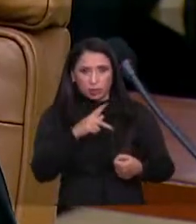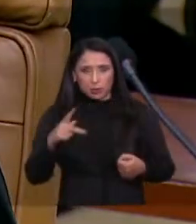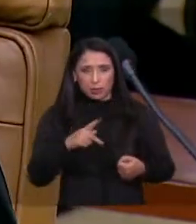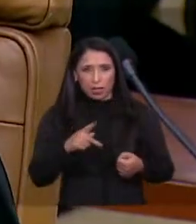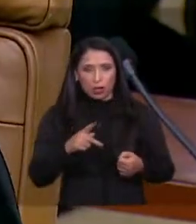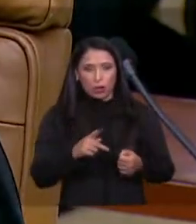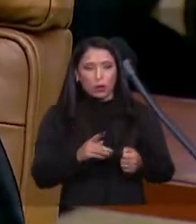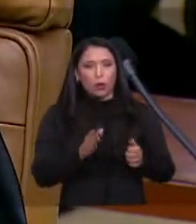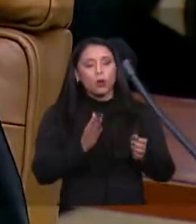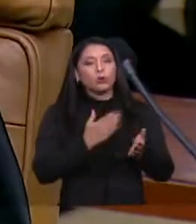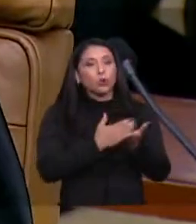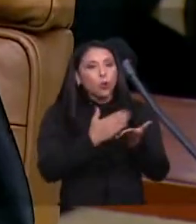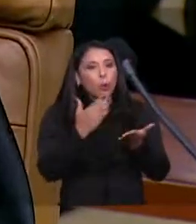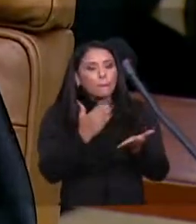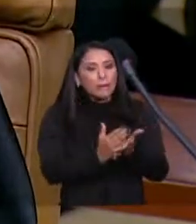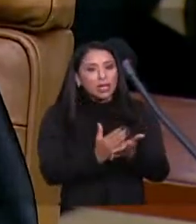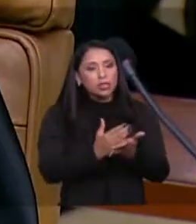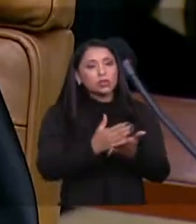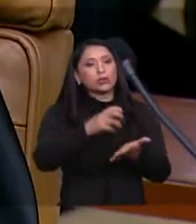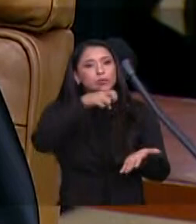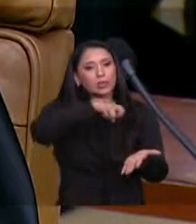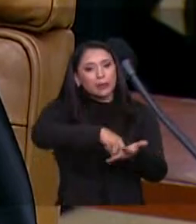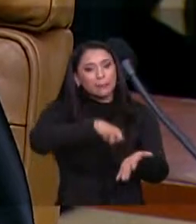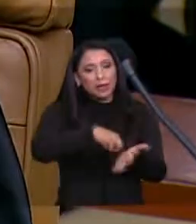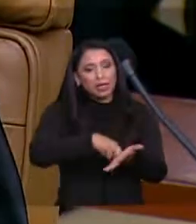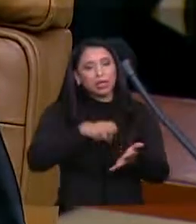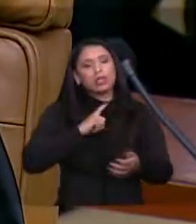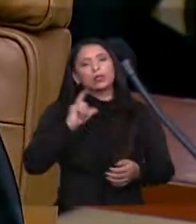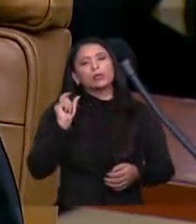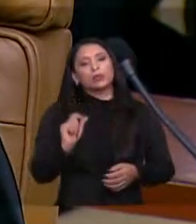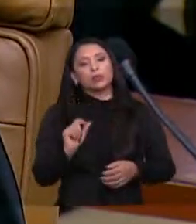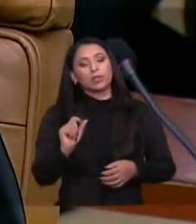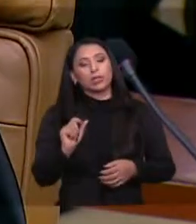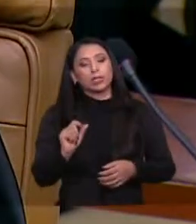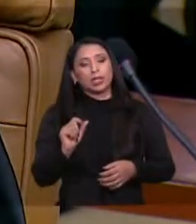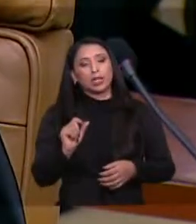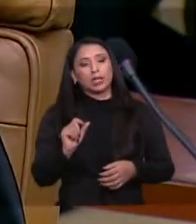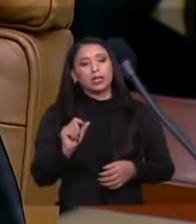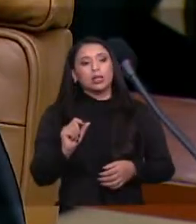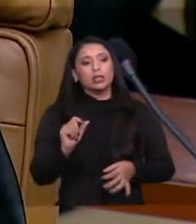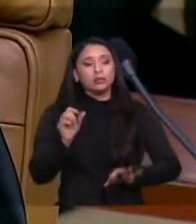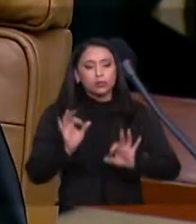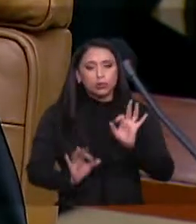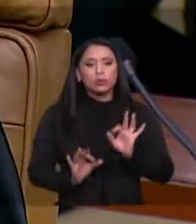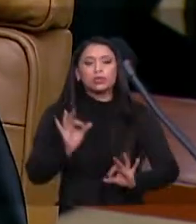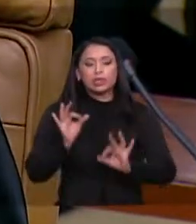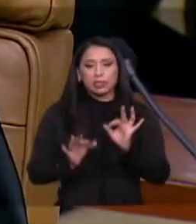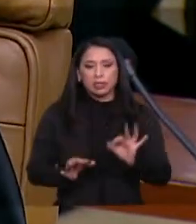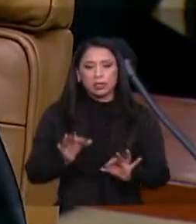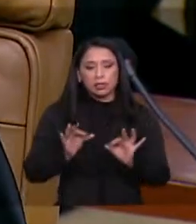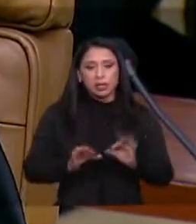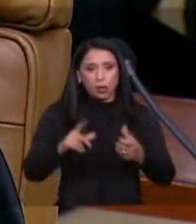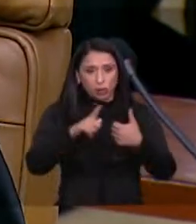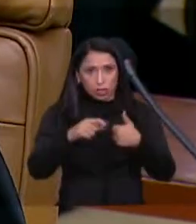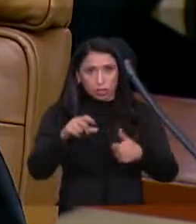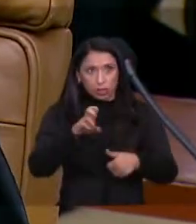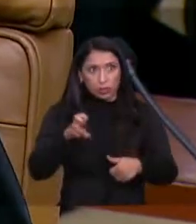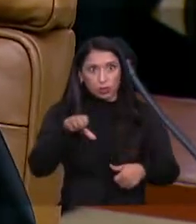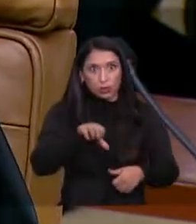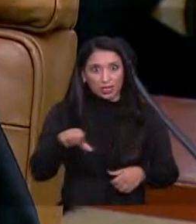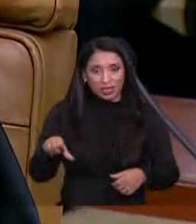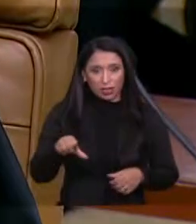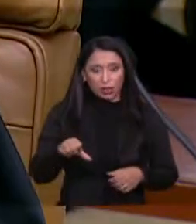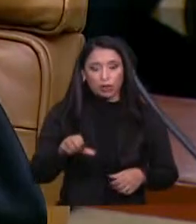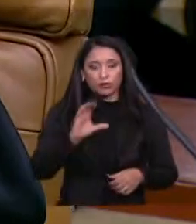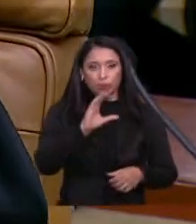fase do cálculo da pena reservada valoração das circunstâncias judiciais estabelecidas no artigo 59